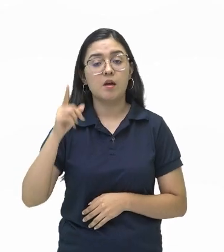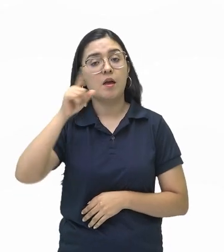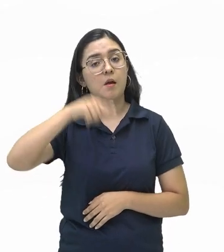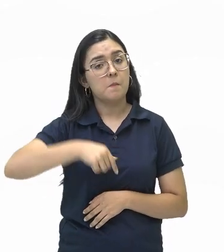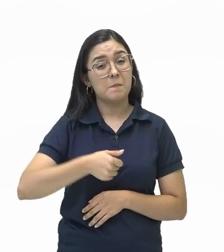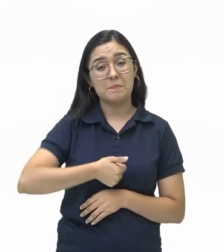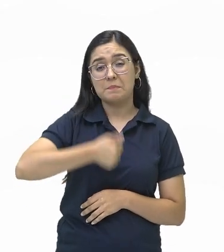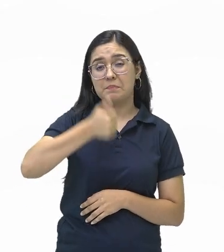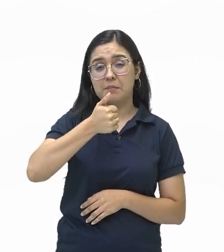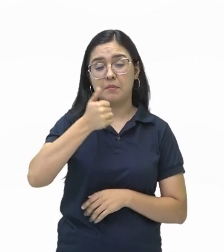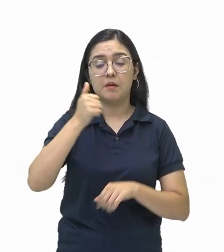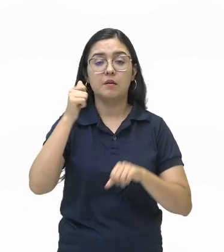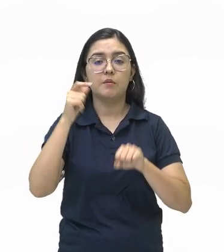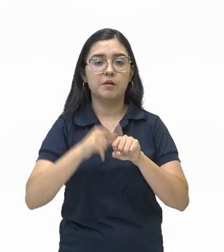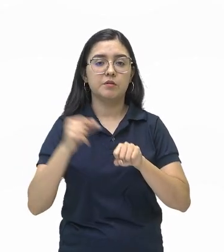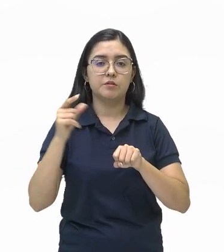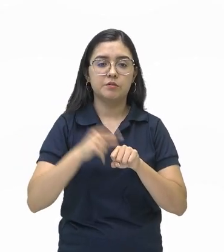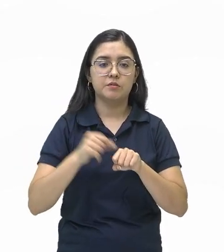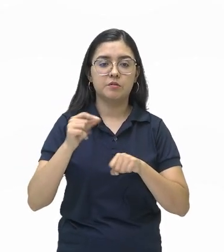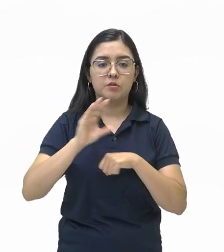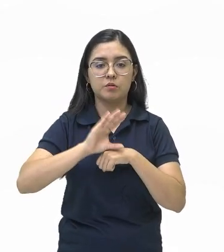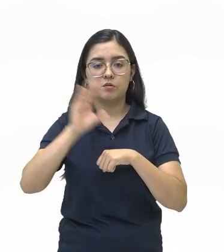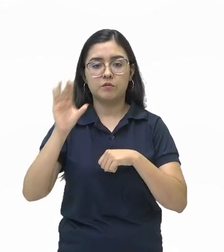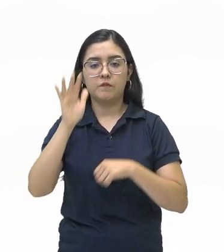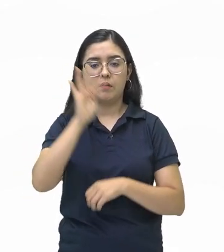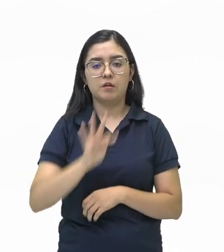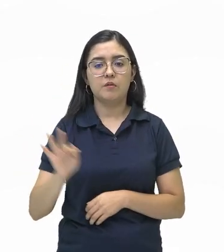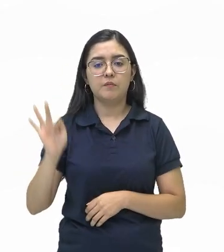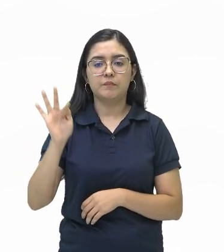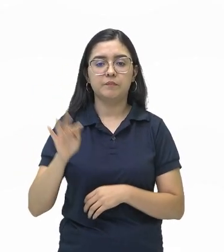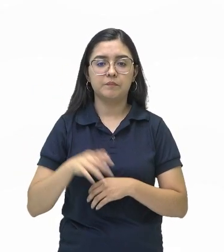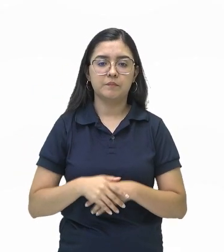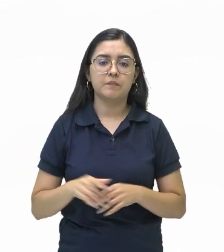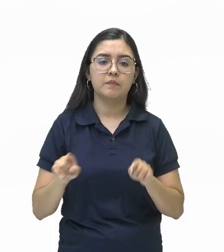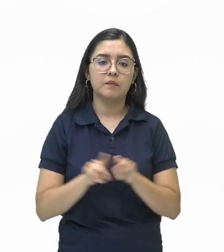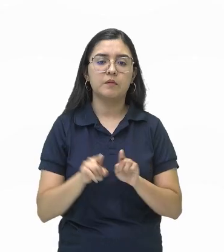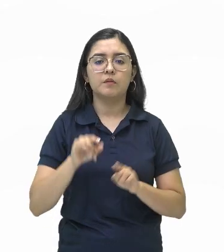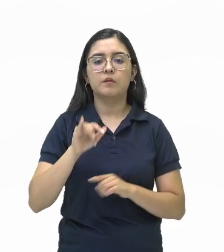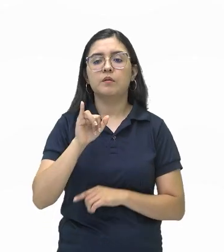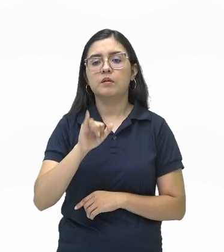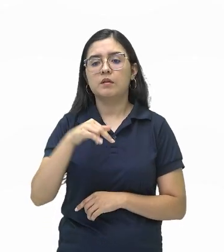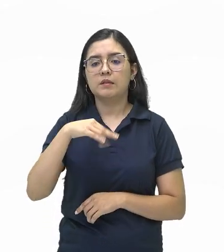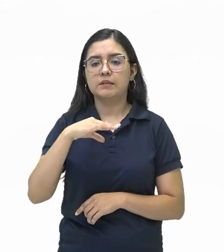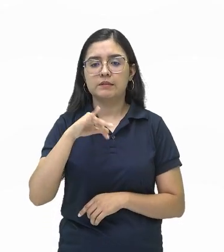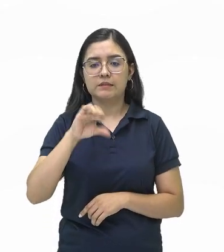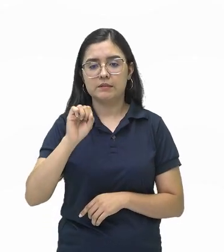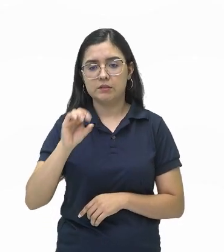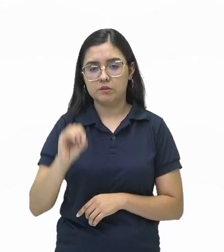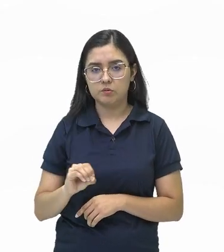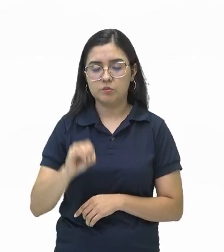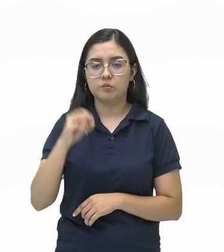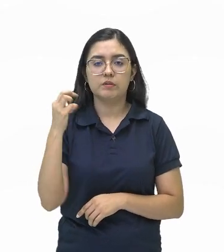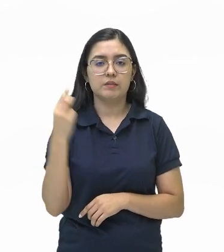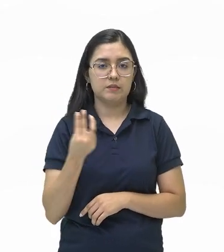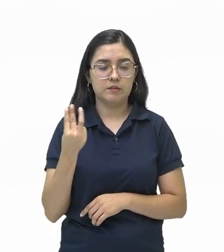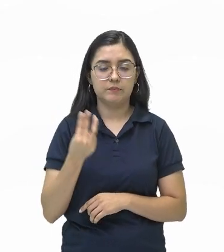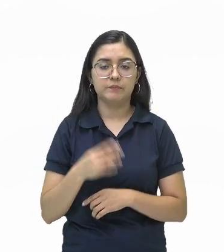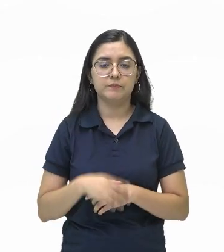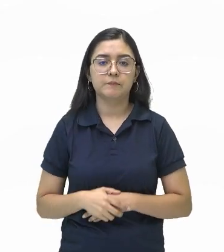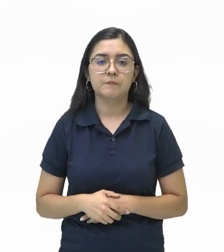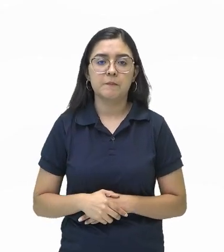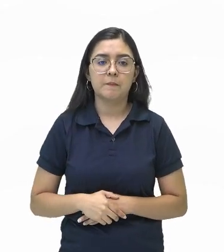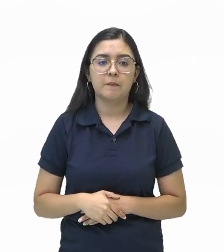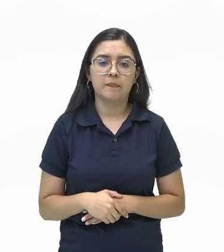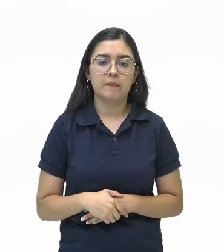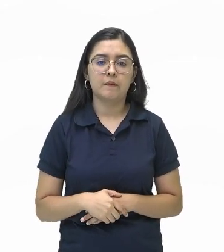no 1º artigo da nossa Constituição Federal. Lá no seu inciso 3º.